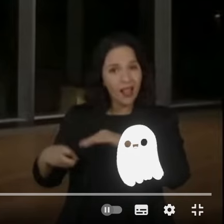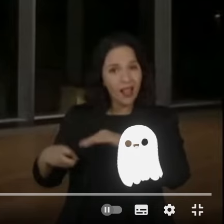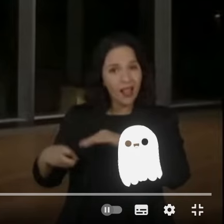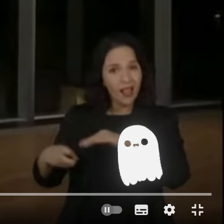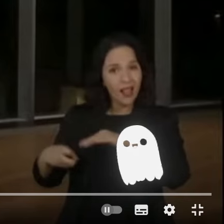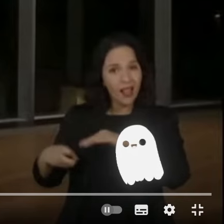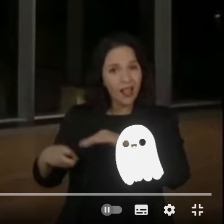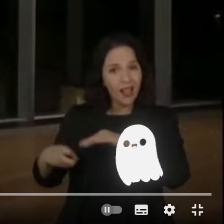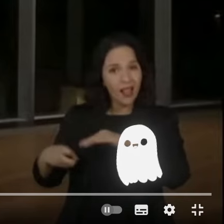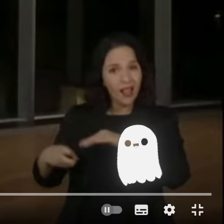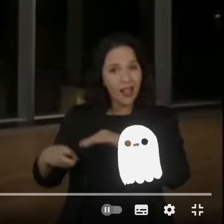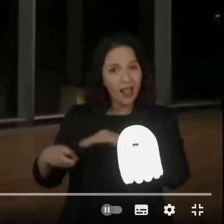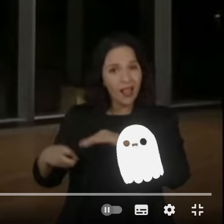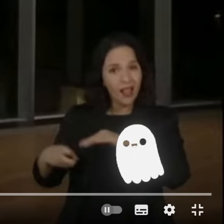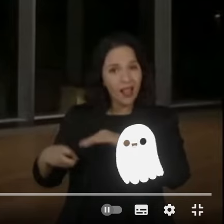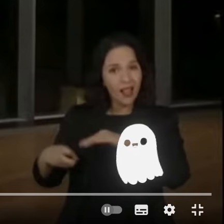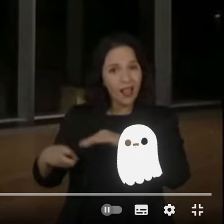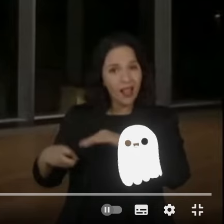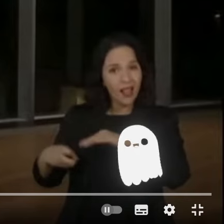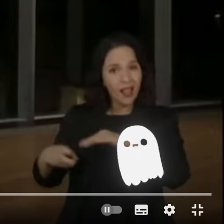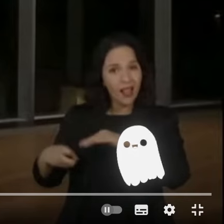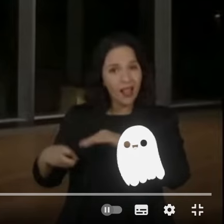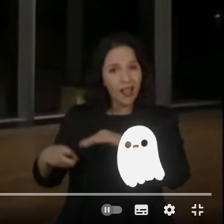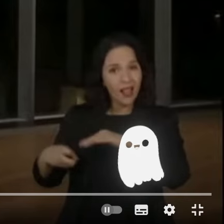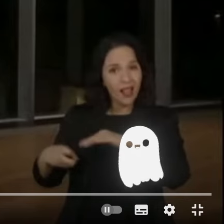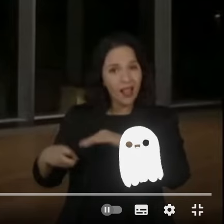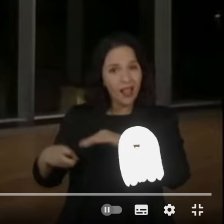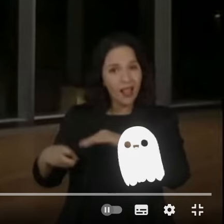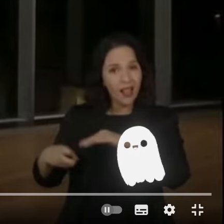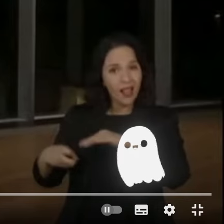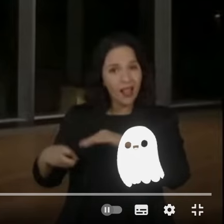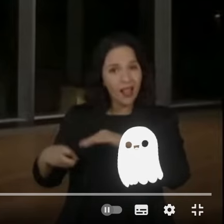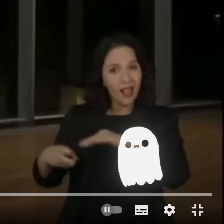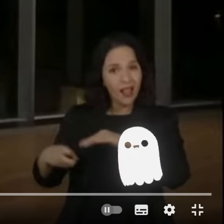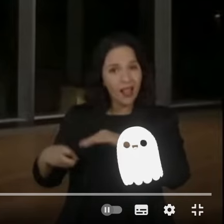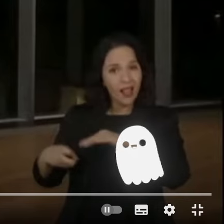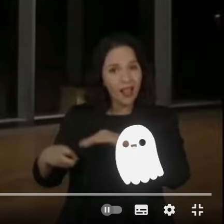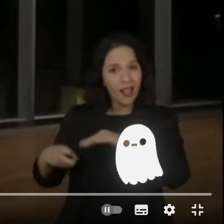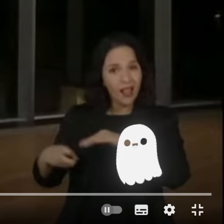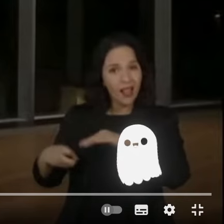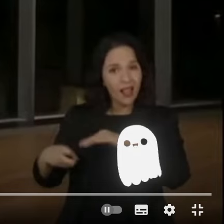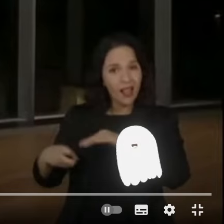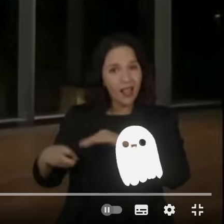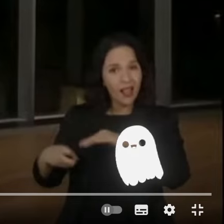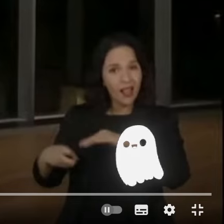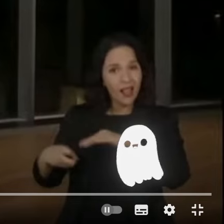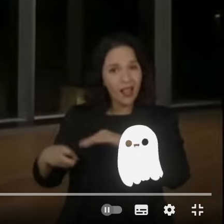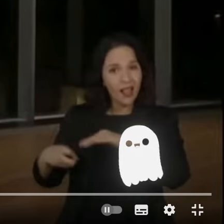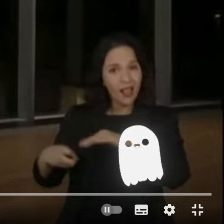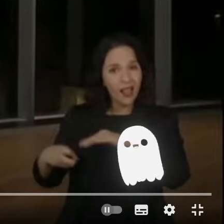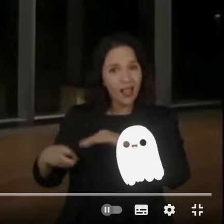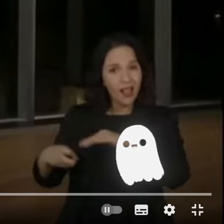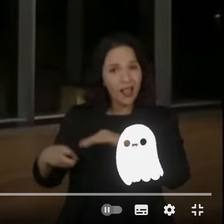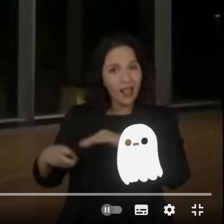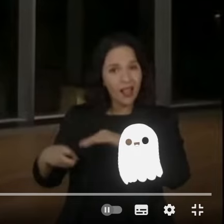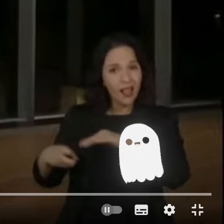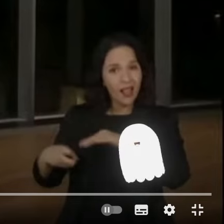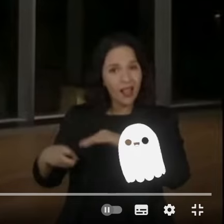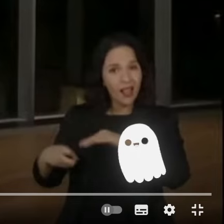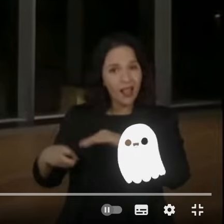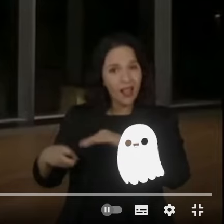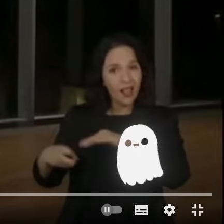Tem uma... Ela é muito, muito diferente de mim nisso. E a gente... E ela conversou comigo. Ela perguntou por que que eu tinha feito aquilo e